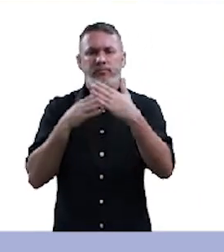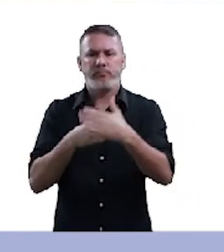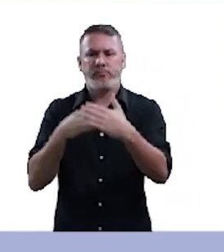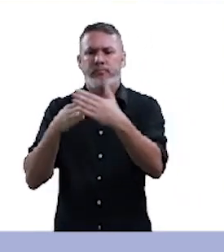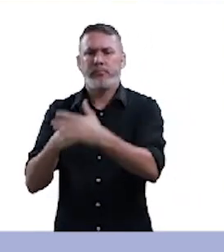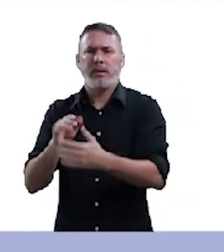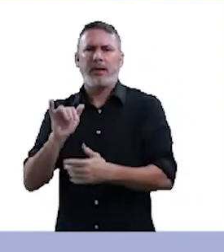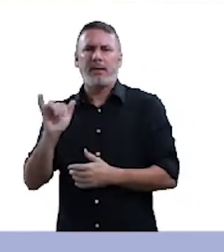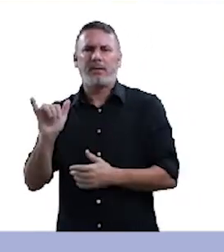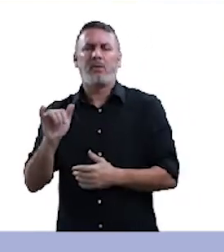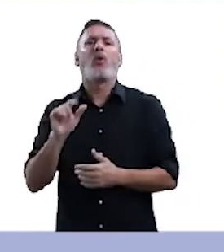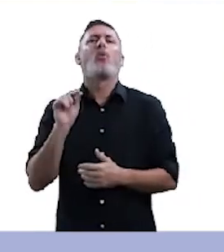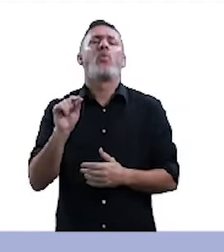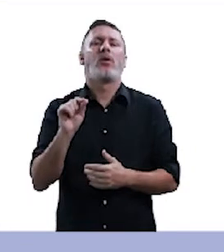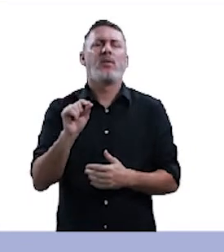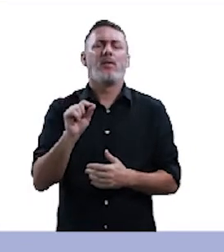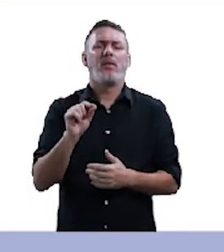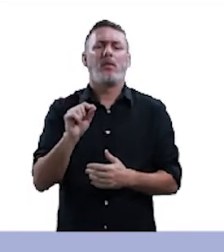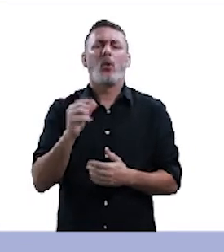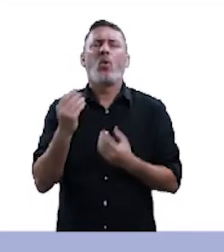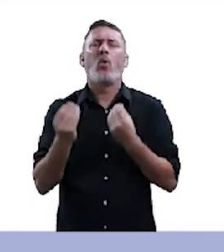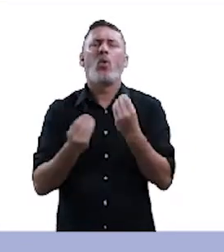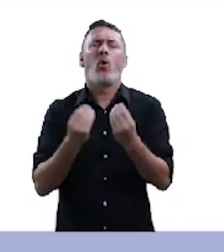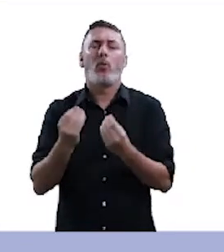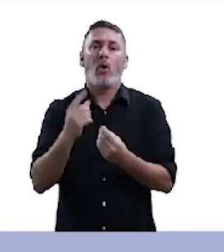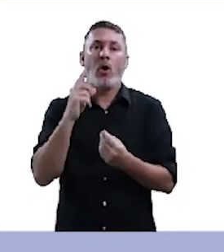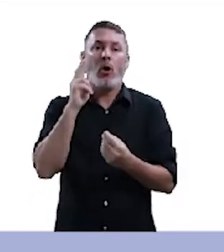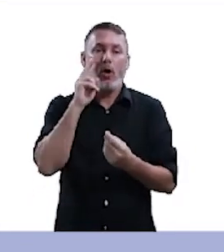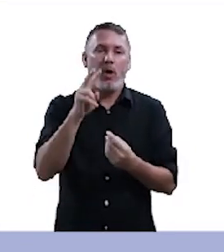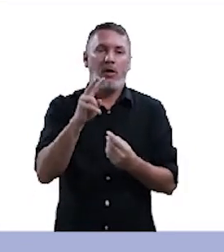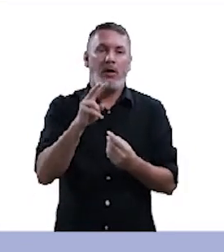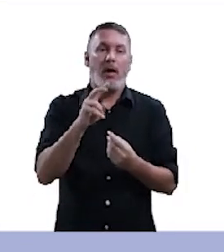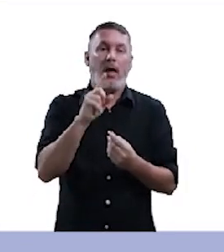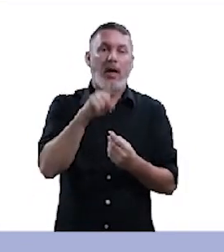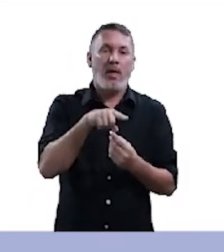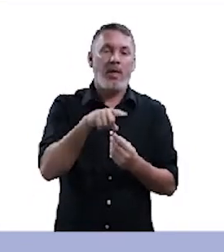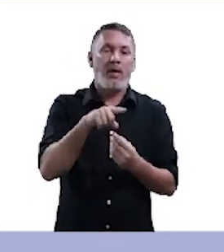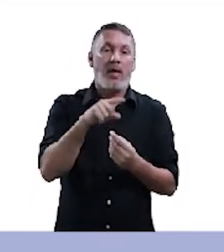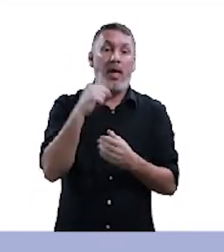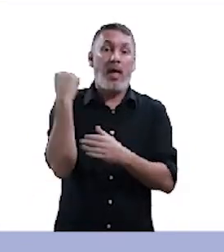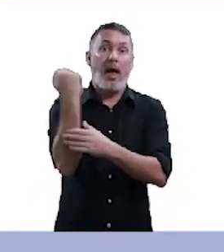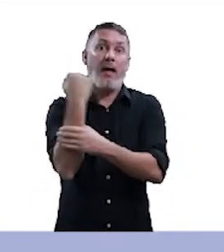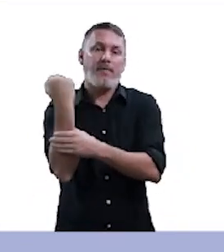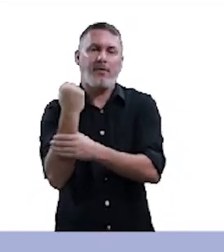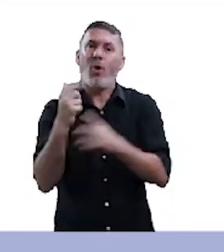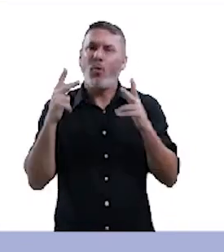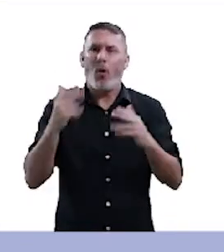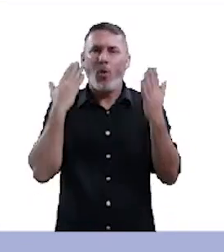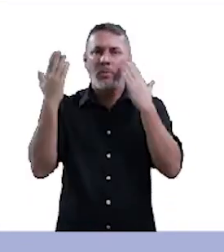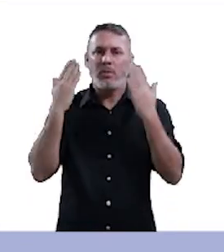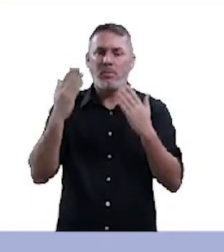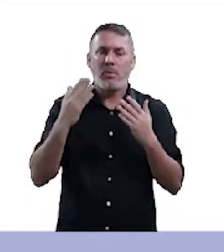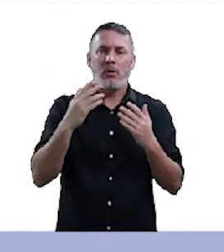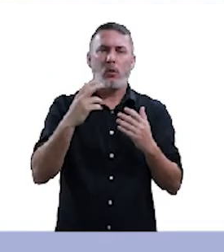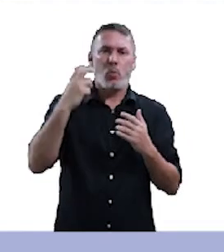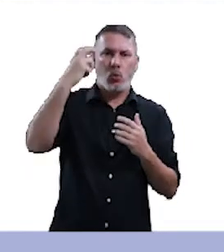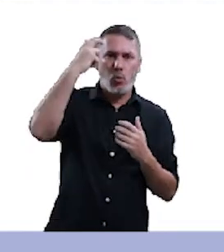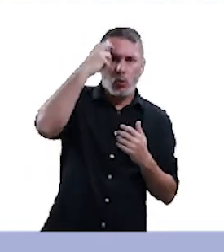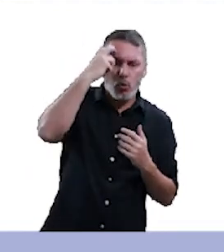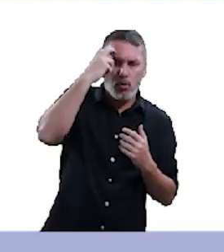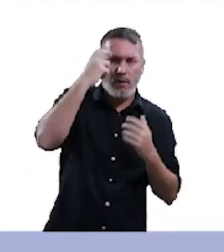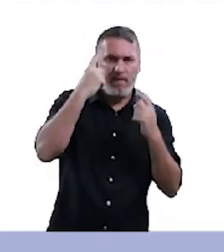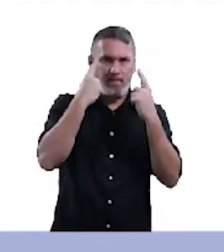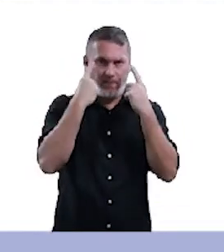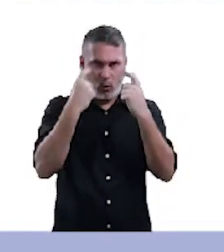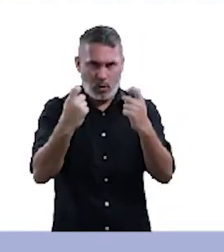X representa grave obstáculo para Y. É a mesma coisa, olha. A cultura de violência, né, que é algo